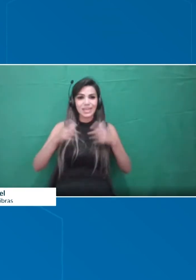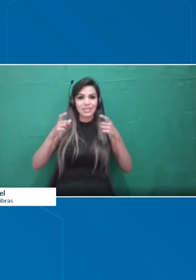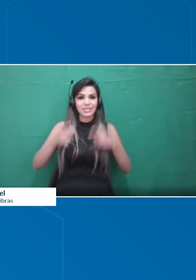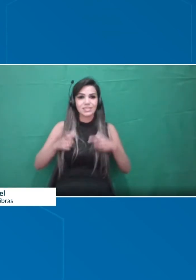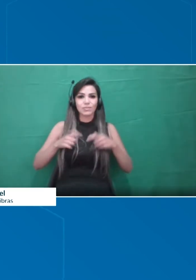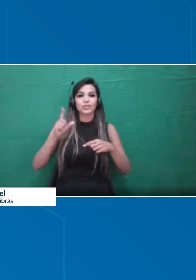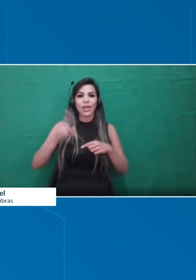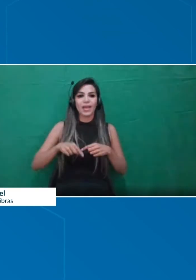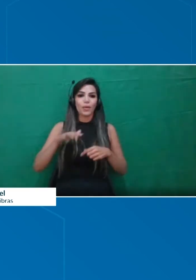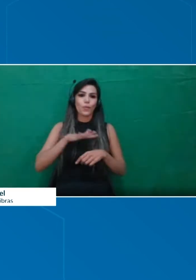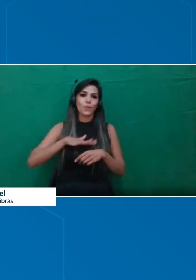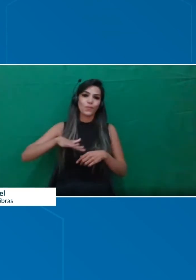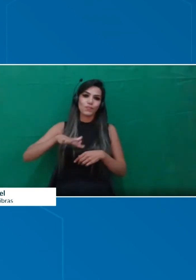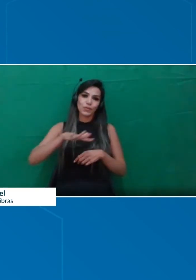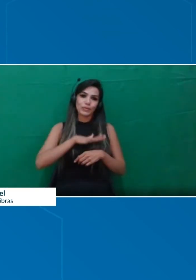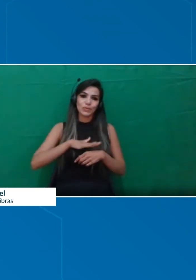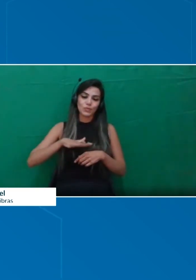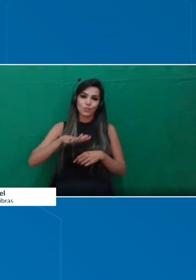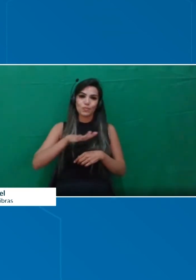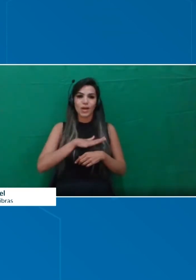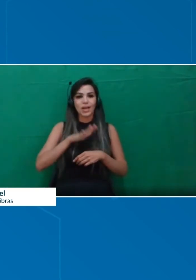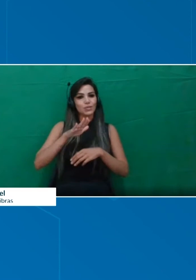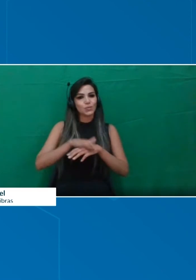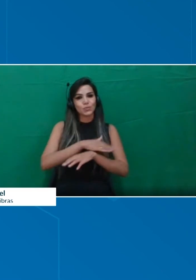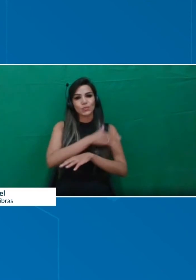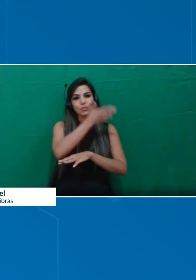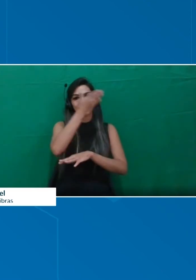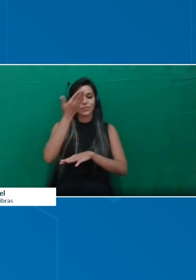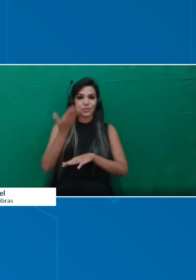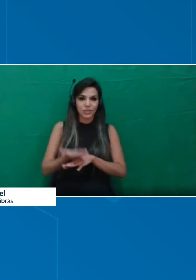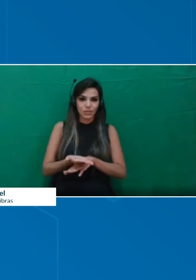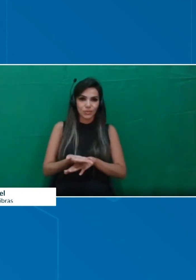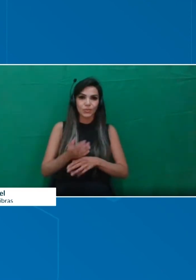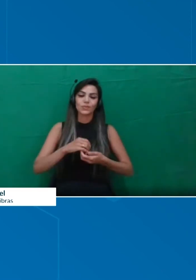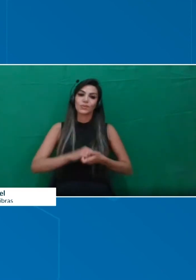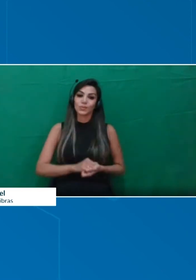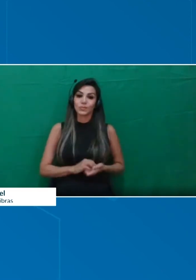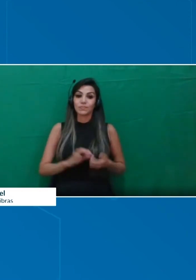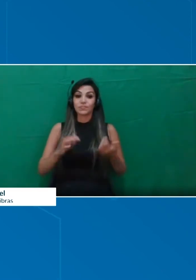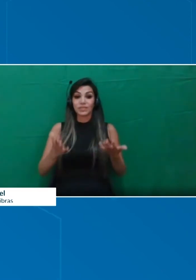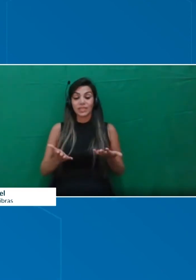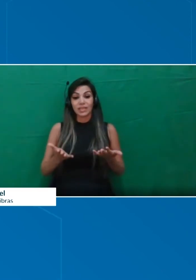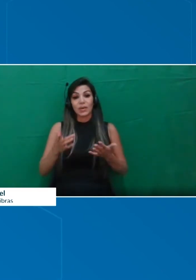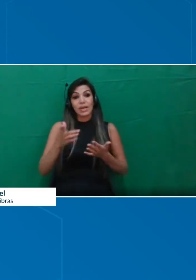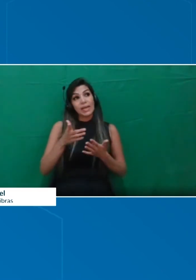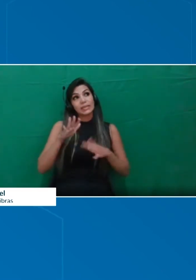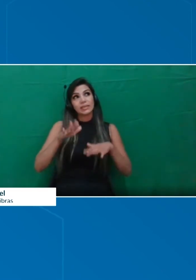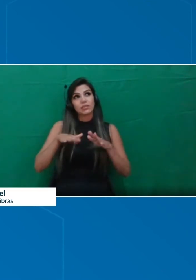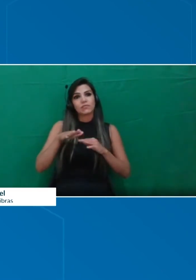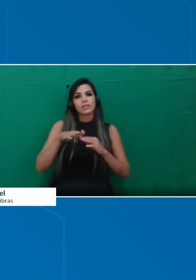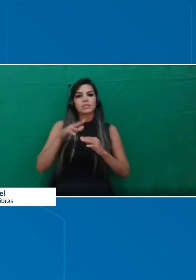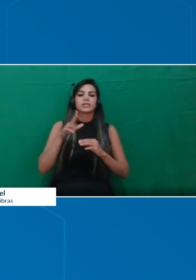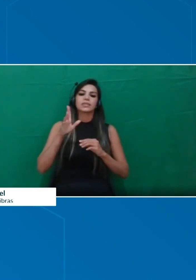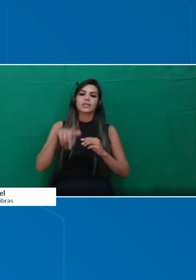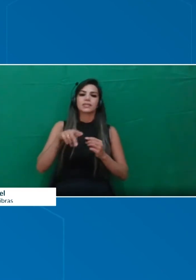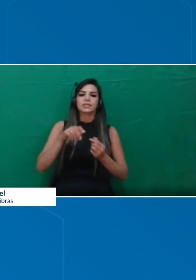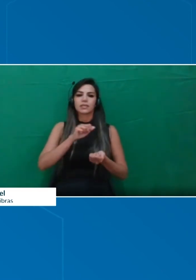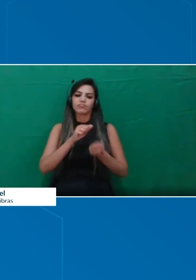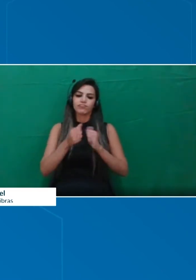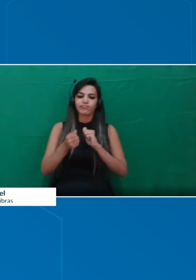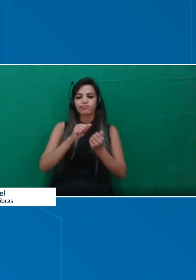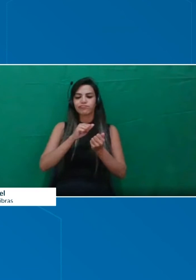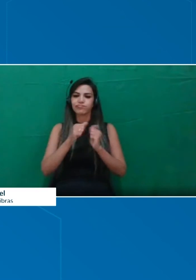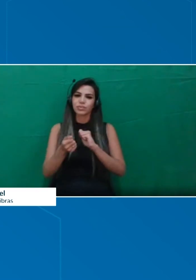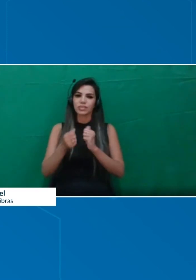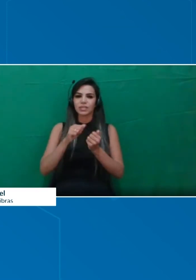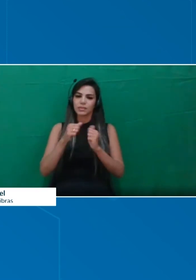tem potencializado ainda mais as nossas atividades, e essa perspectiva da remodelação, né, das atividades numa perspectiva